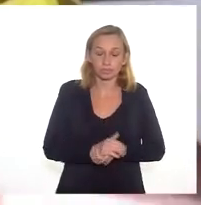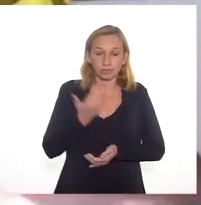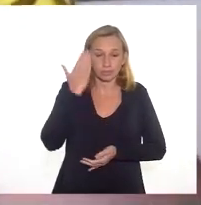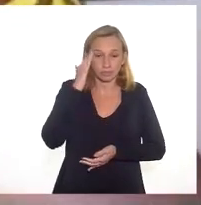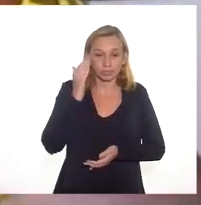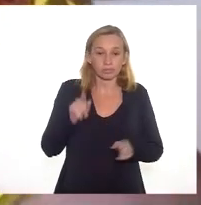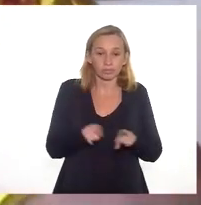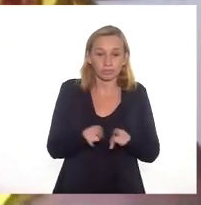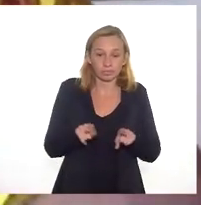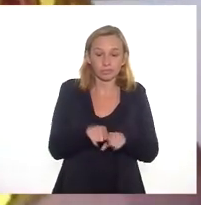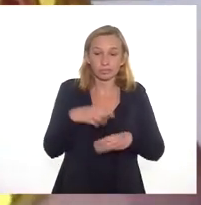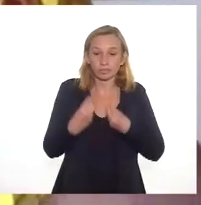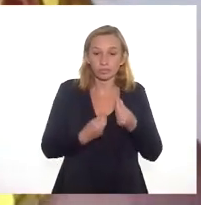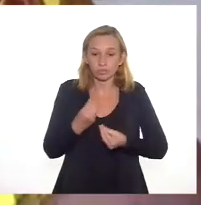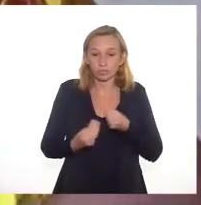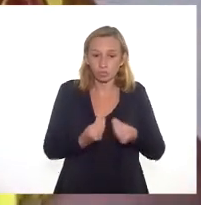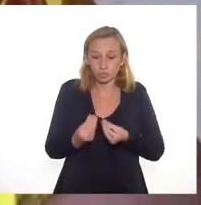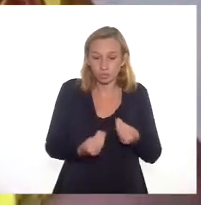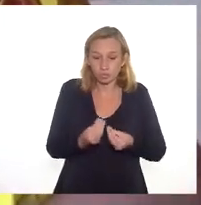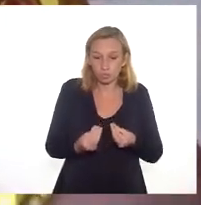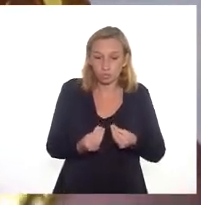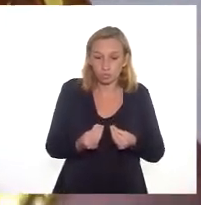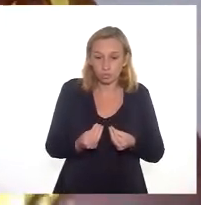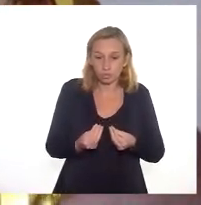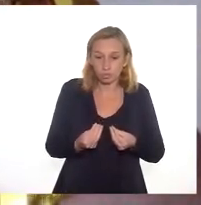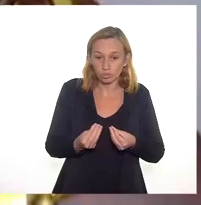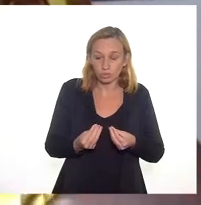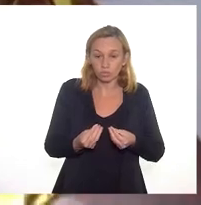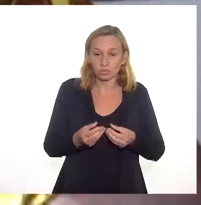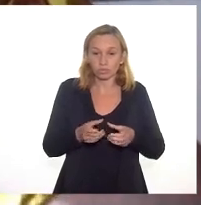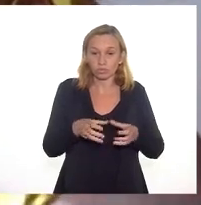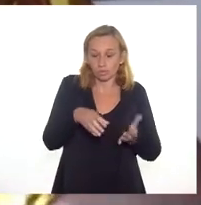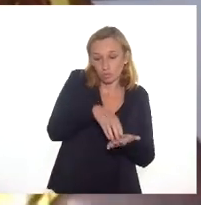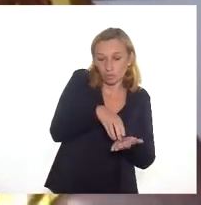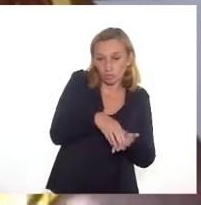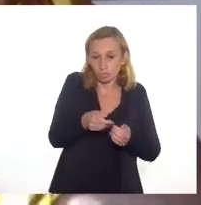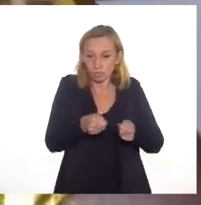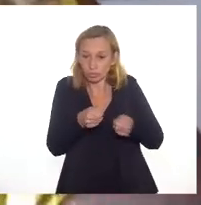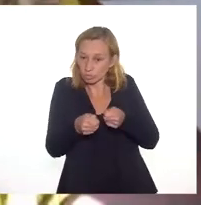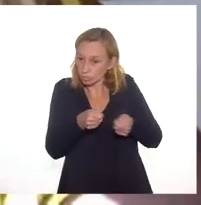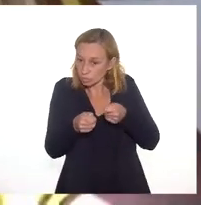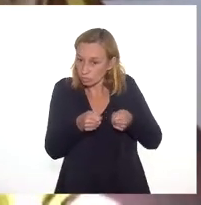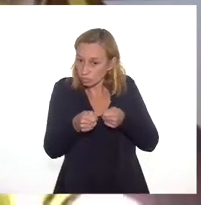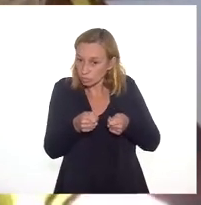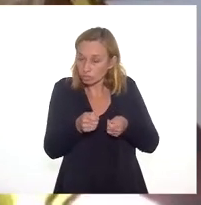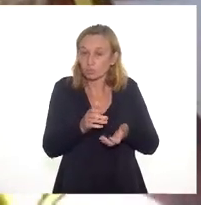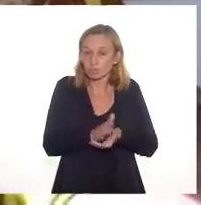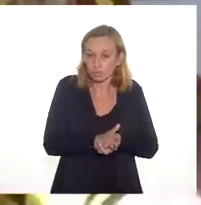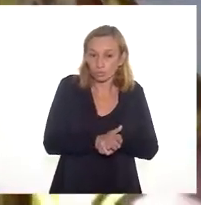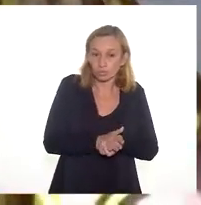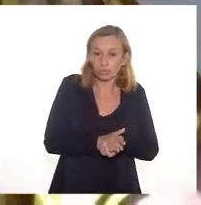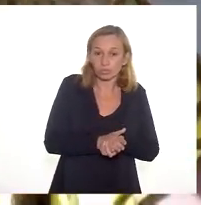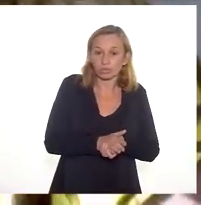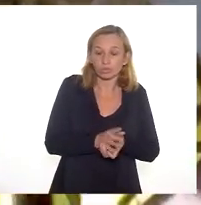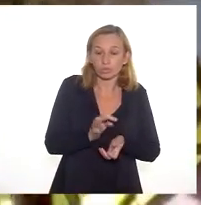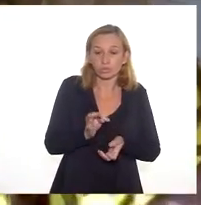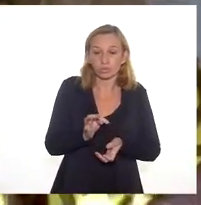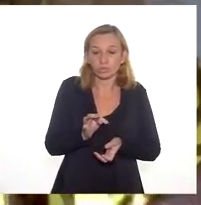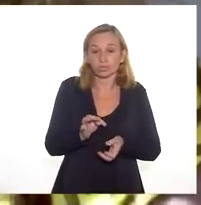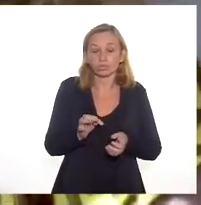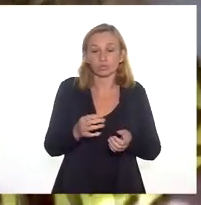entender também como órgãos de controles e tribunais não possam ser